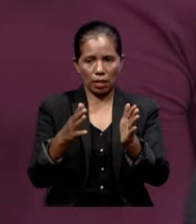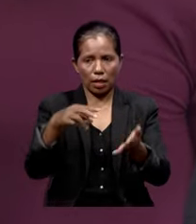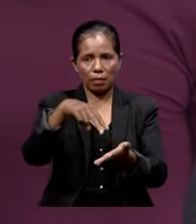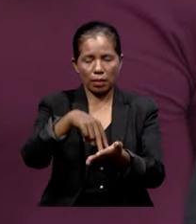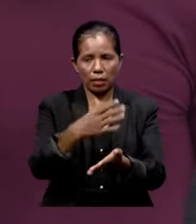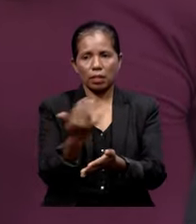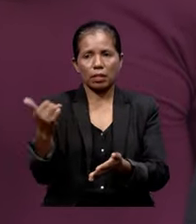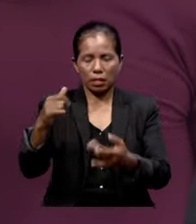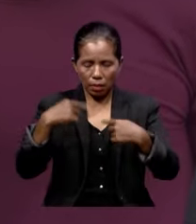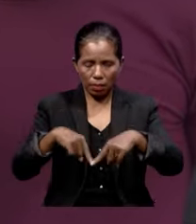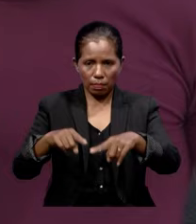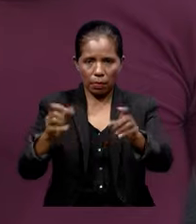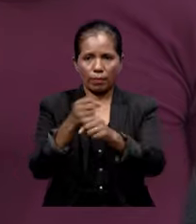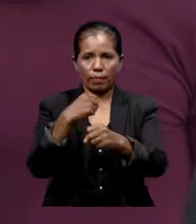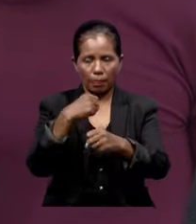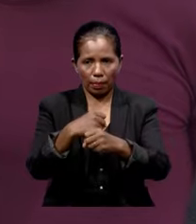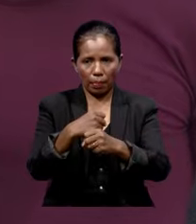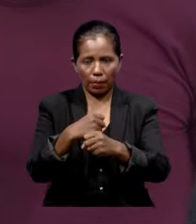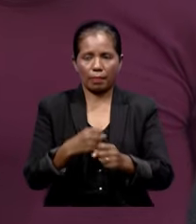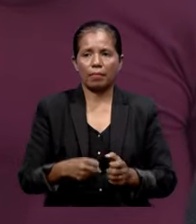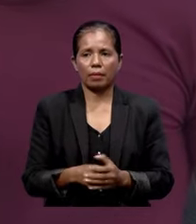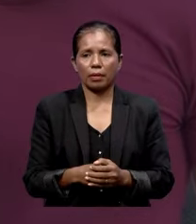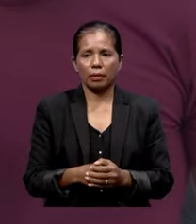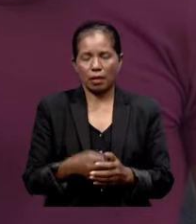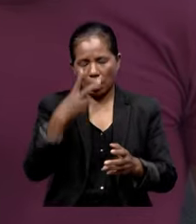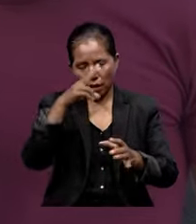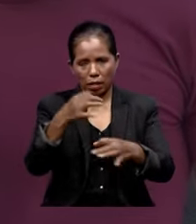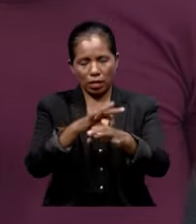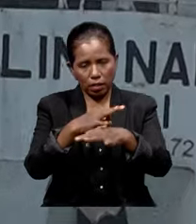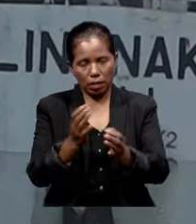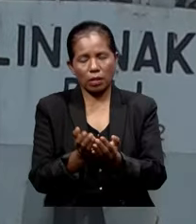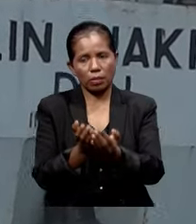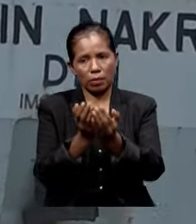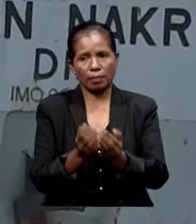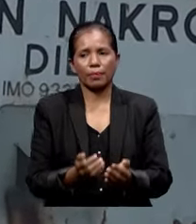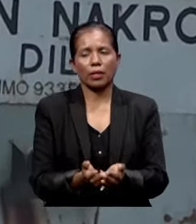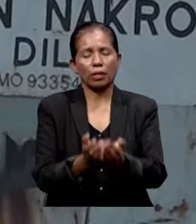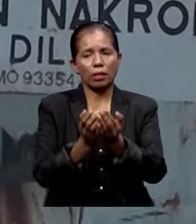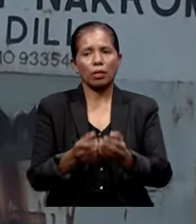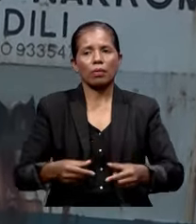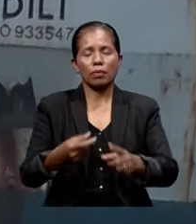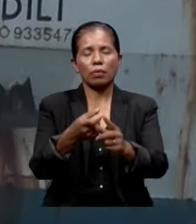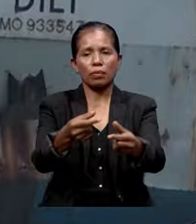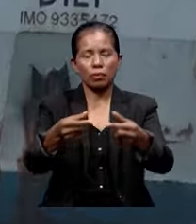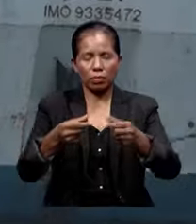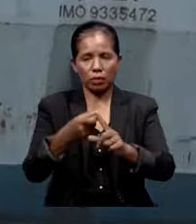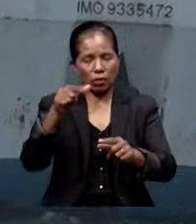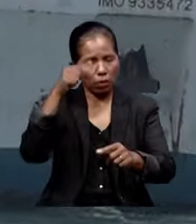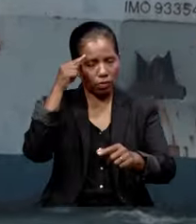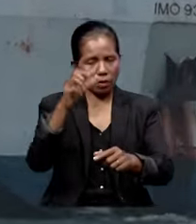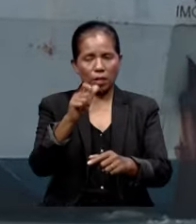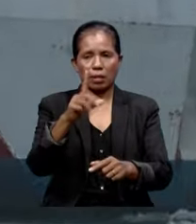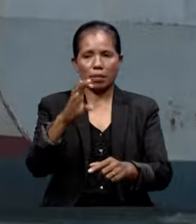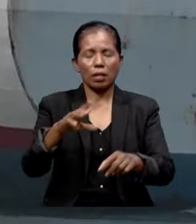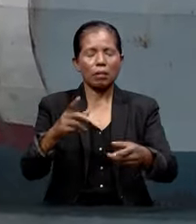sira rasik ma sei bahalo ba supervisão han ba, sim. Ro Berlin na Roma oferece o seu governo Alemanha hanesan projeto